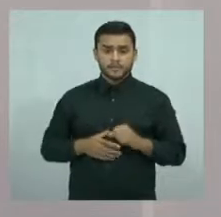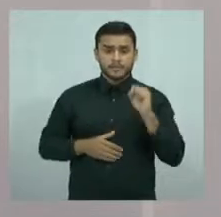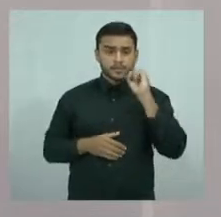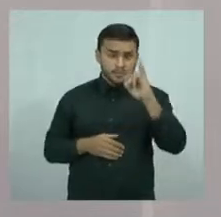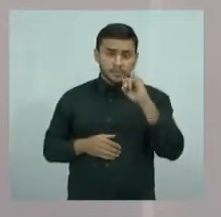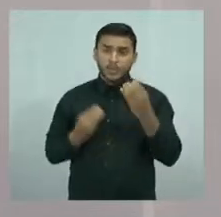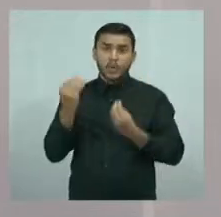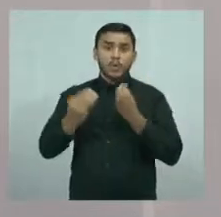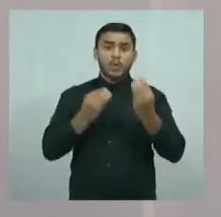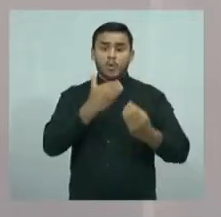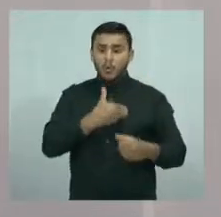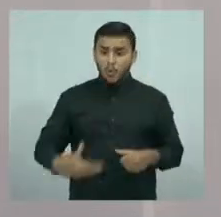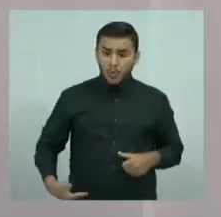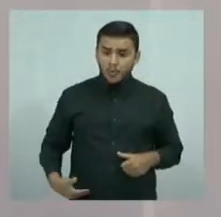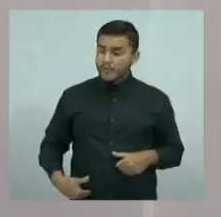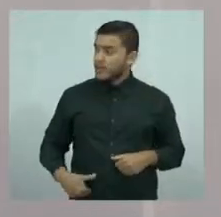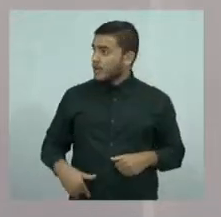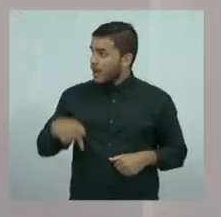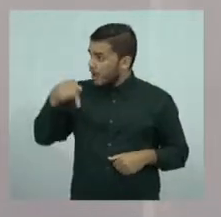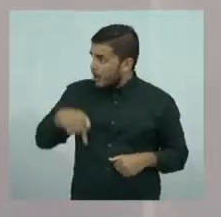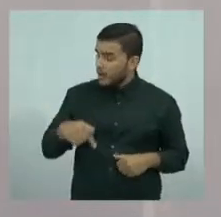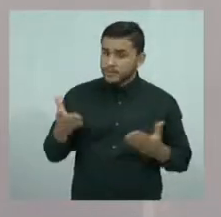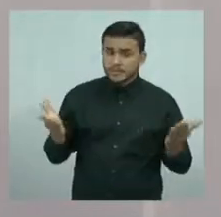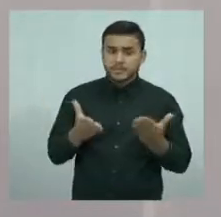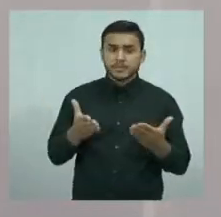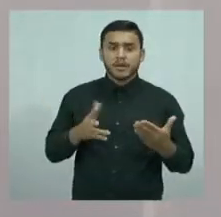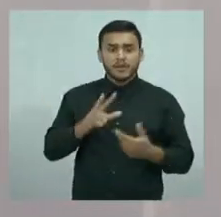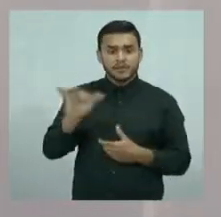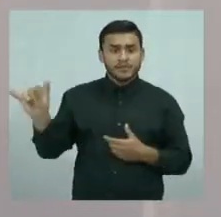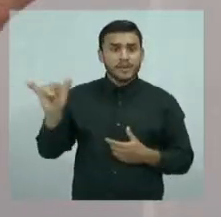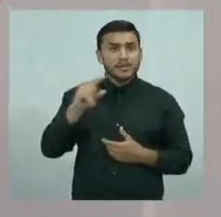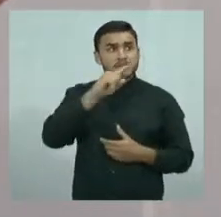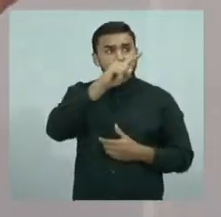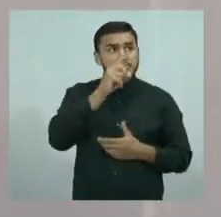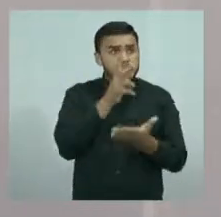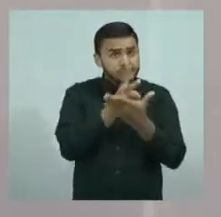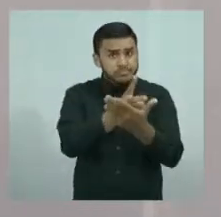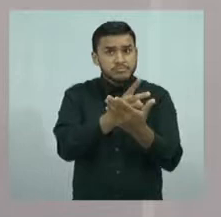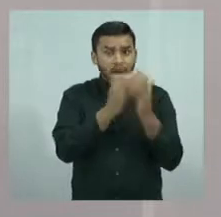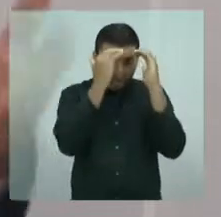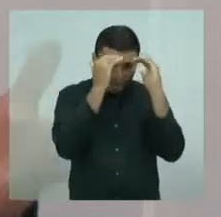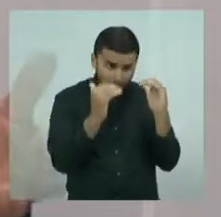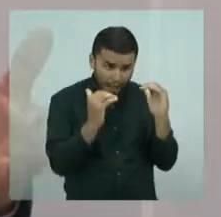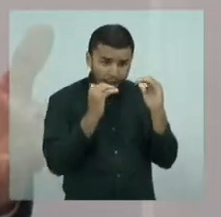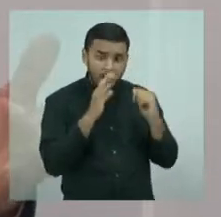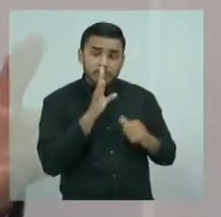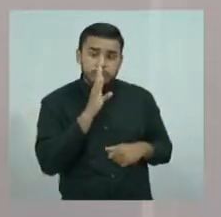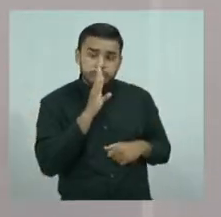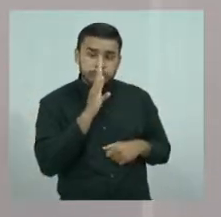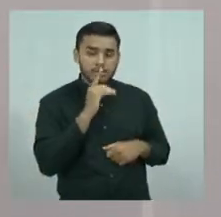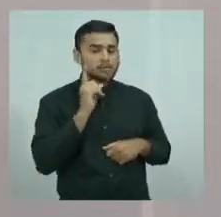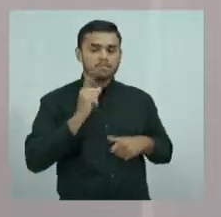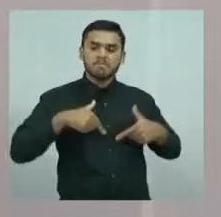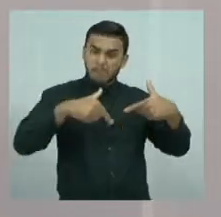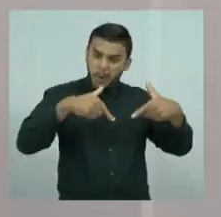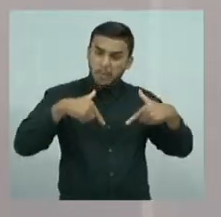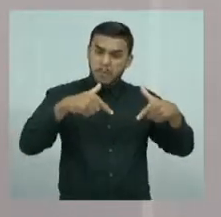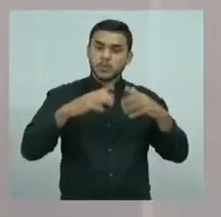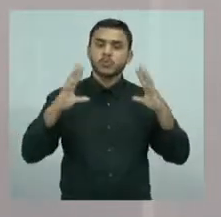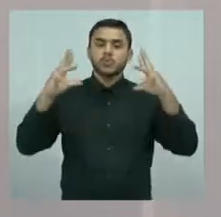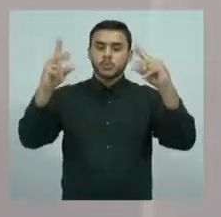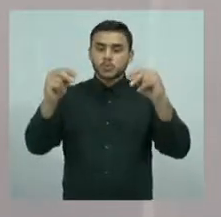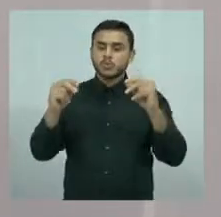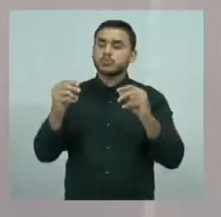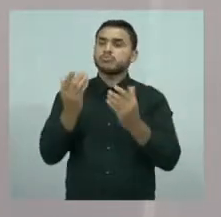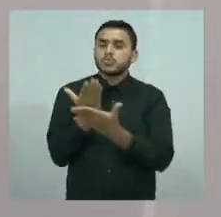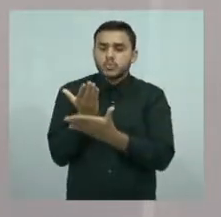que este governo, no presente, se materialize, o futuro nosso está ameaçado. Parabéns aos